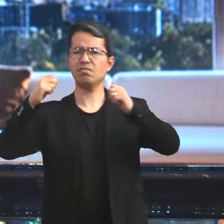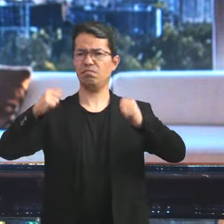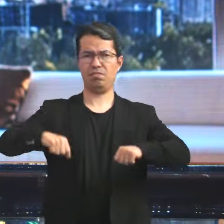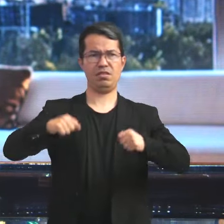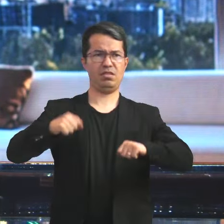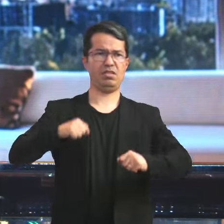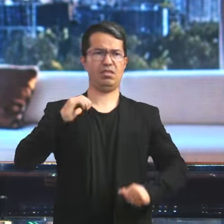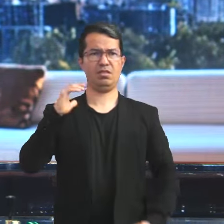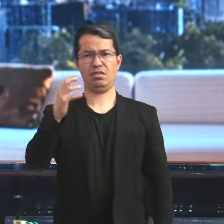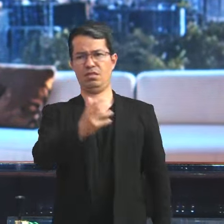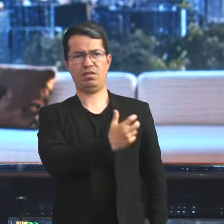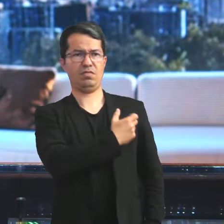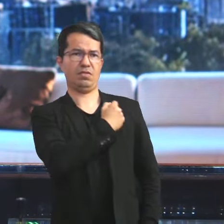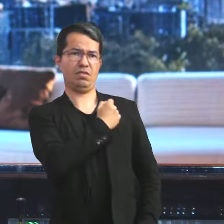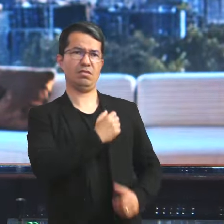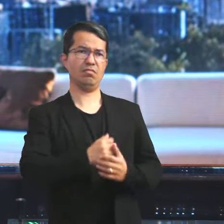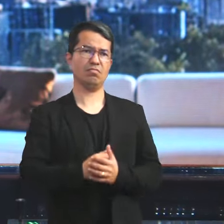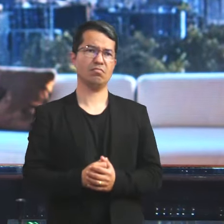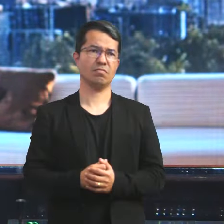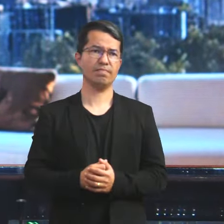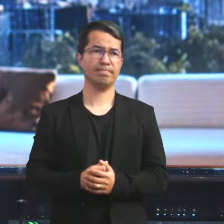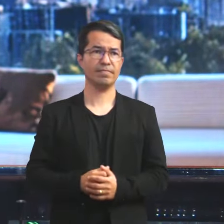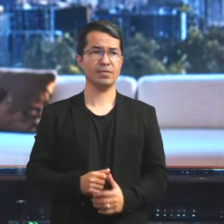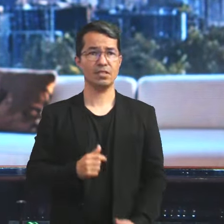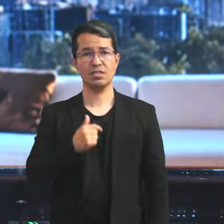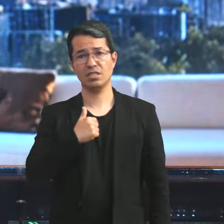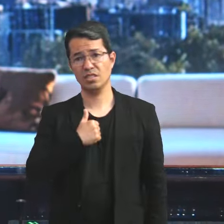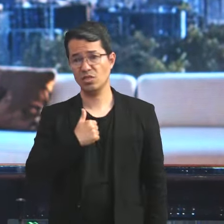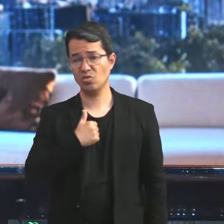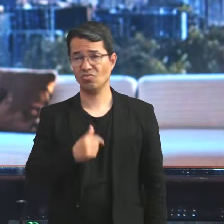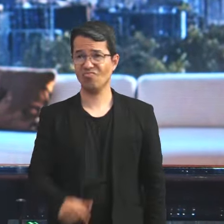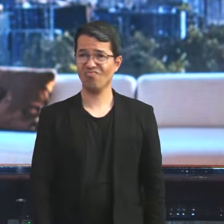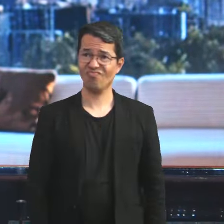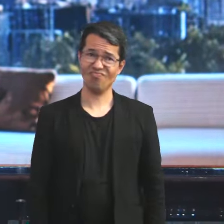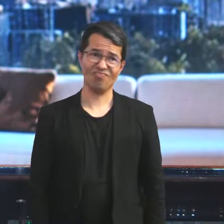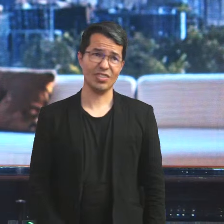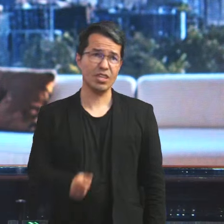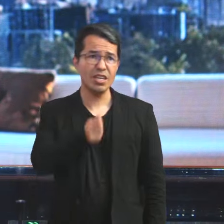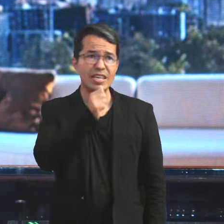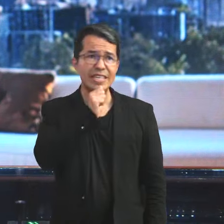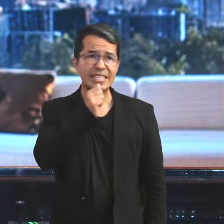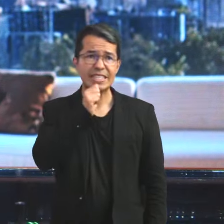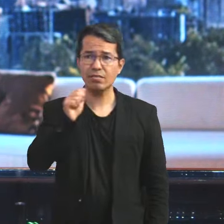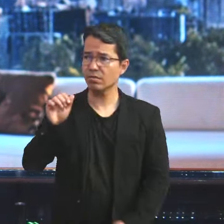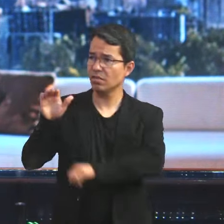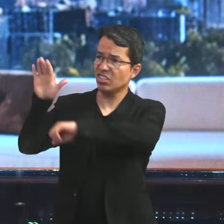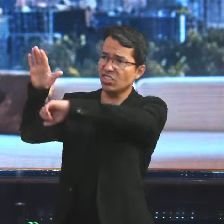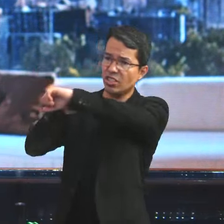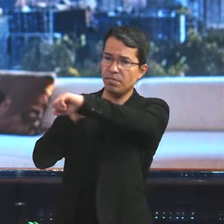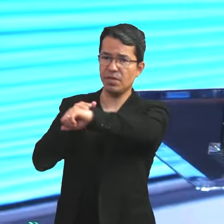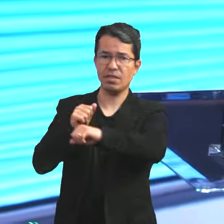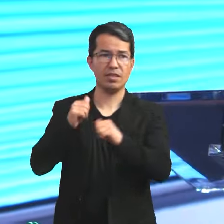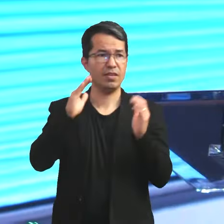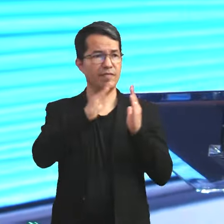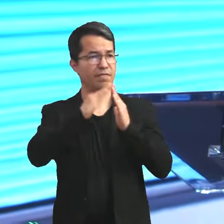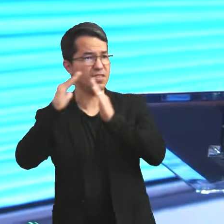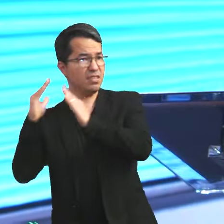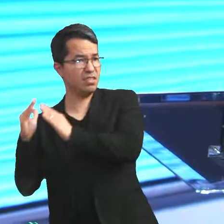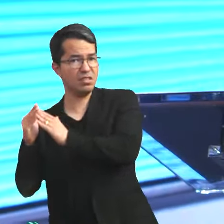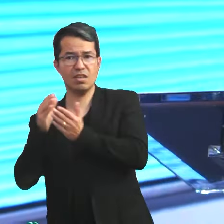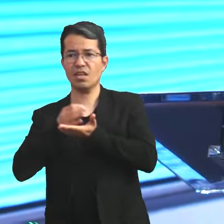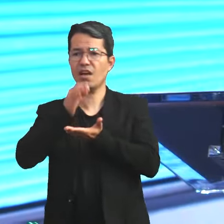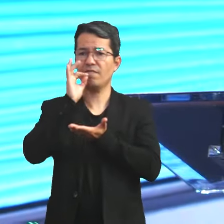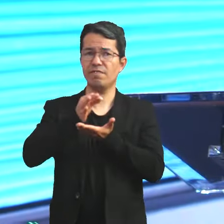incomodou eu não t sendo intencional quando que eu chamei aquele meu vizinho para tomar café quando que eu falei ó Posso te ensinar a